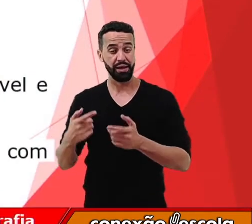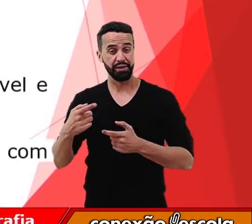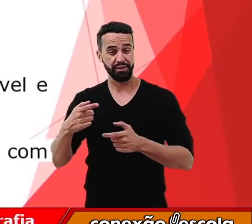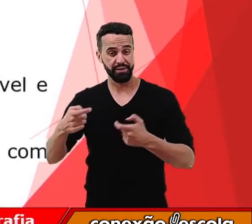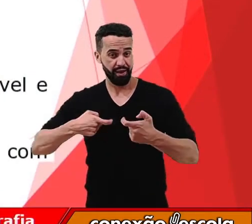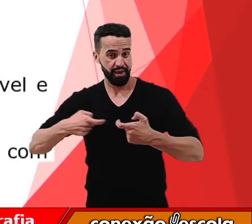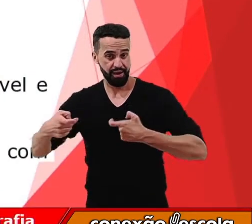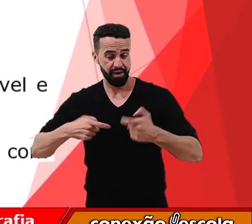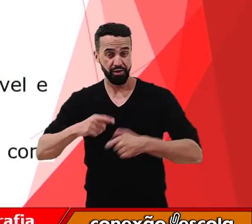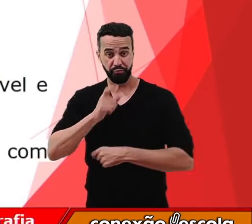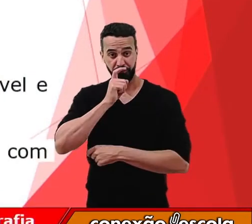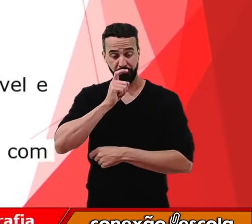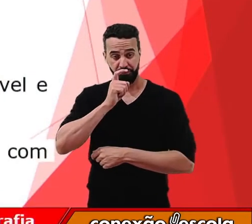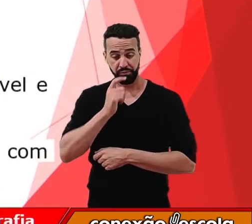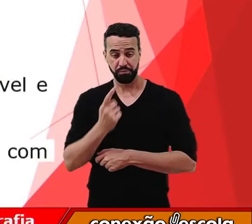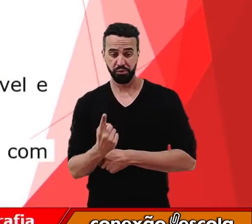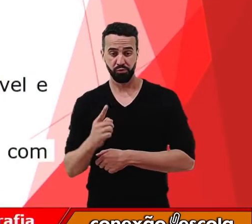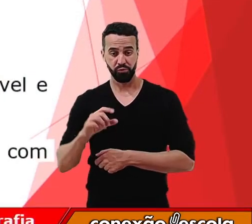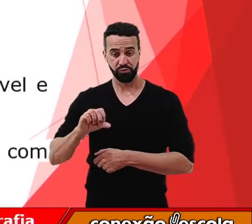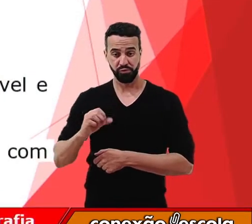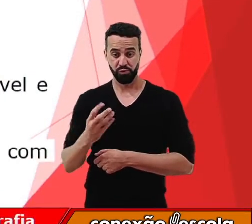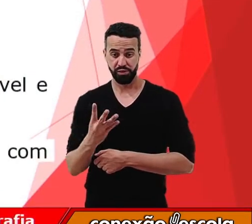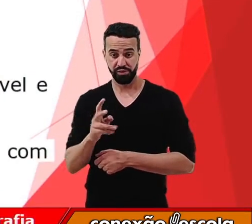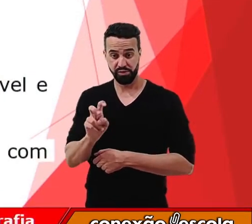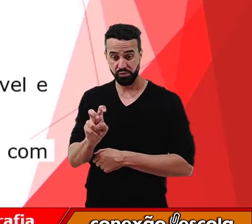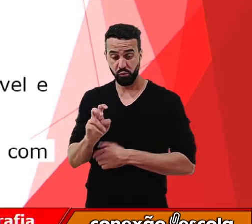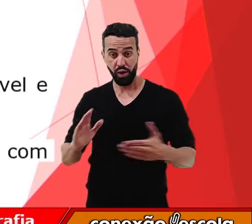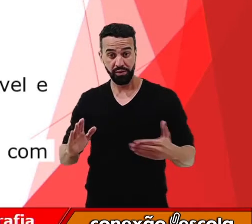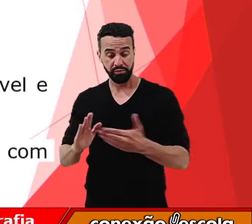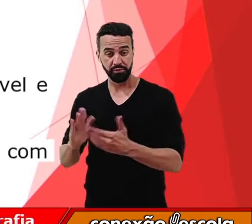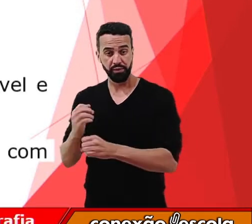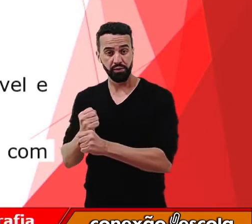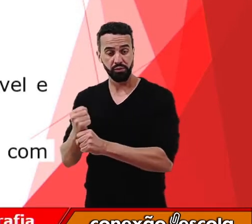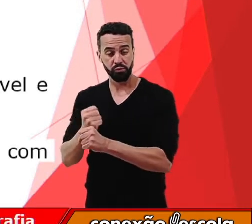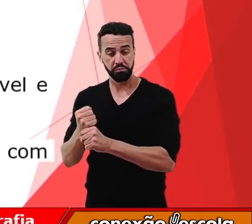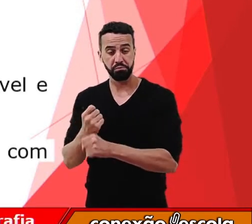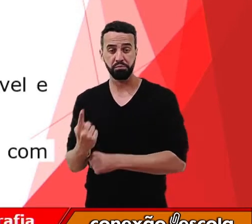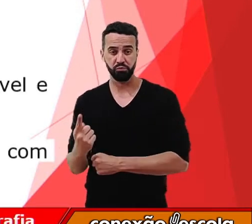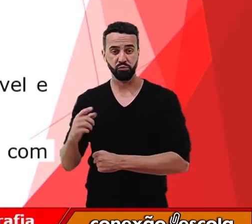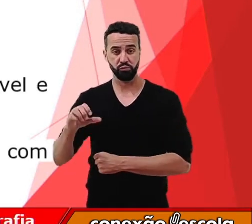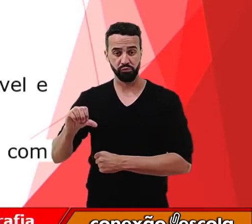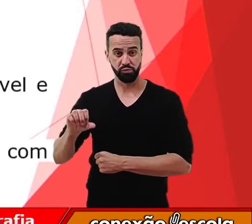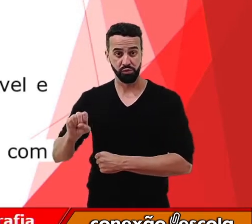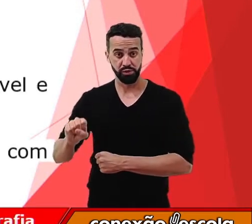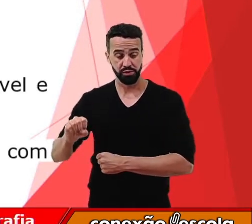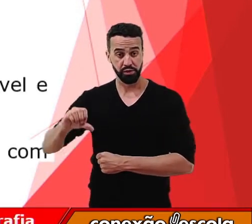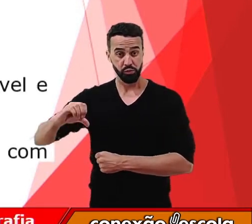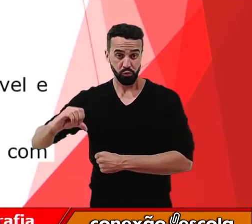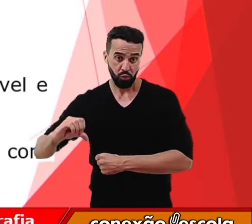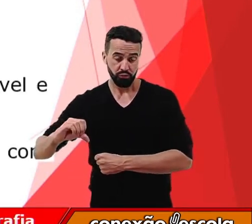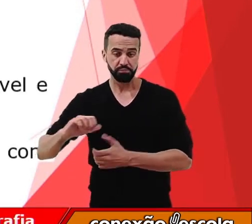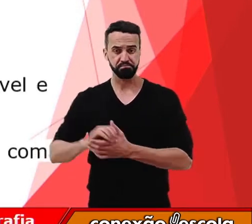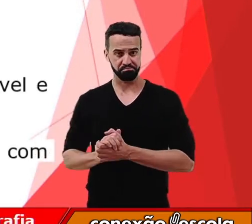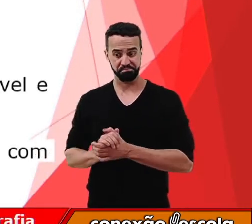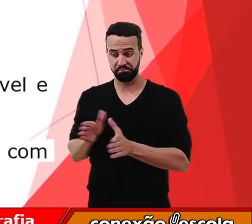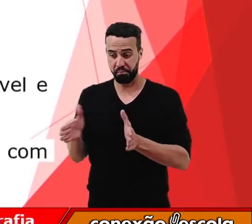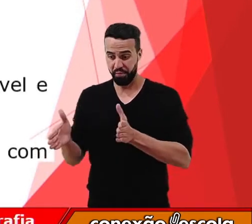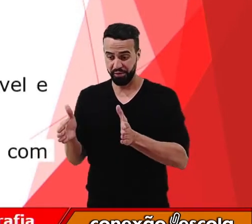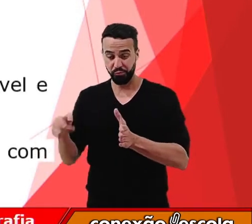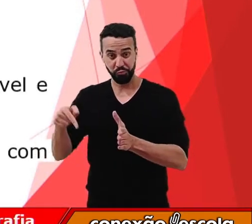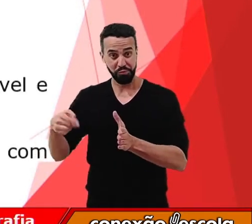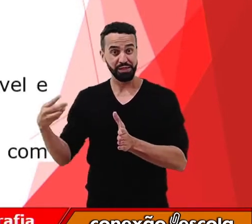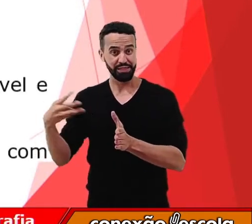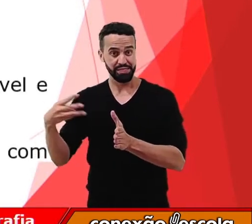Fria, de 1945 a 1989. Durante esse período, nós vamos ter